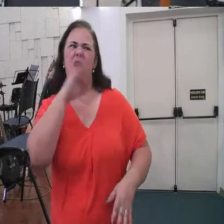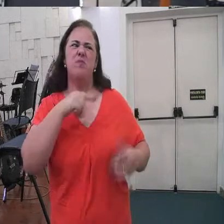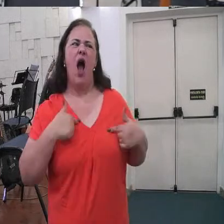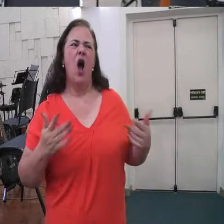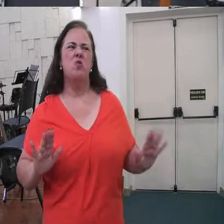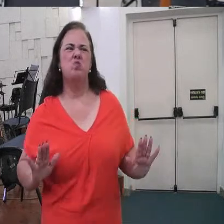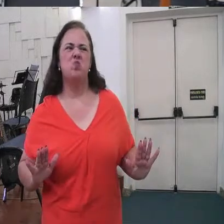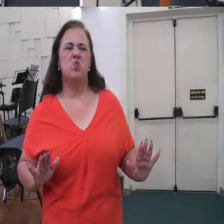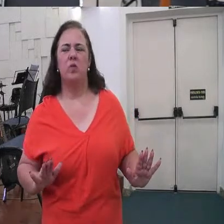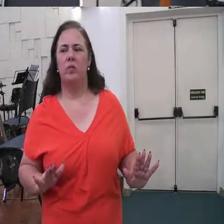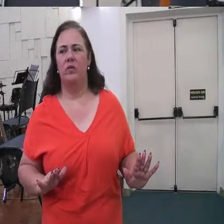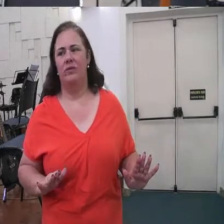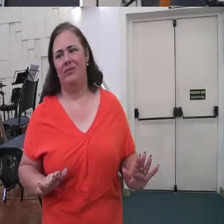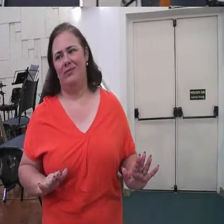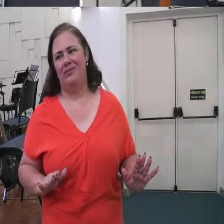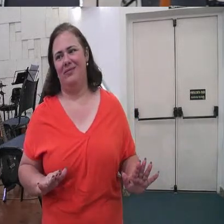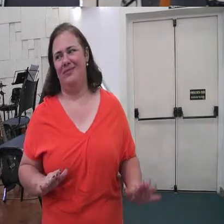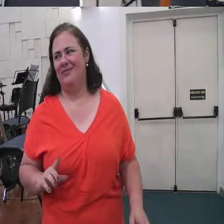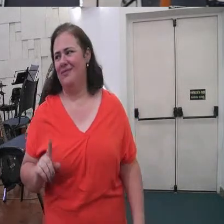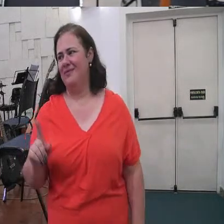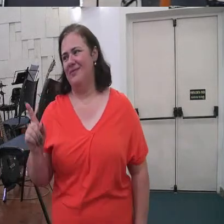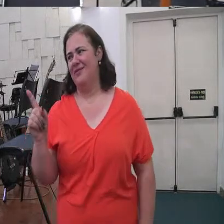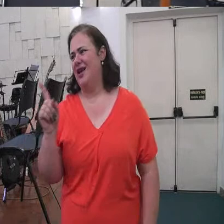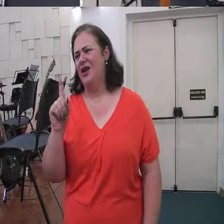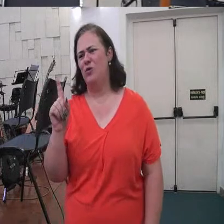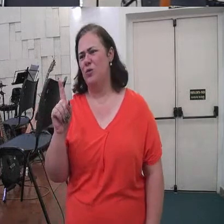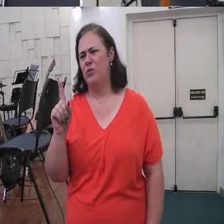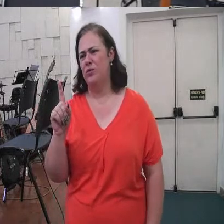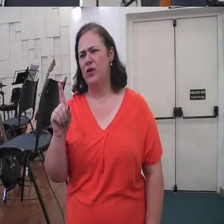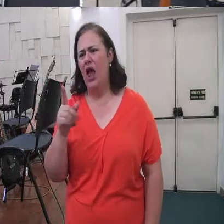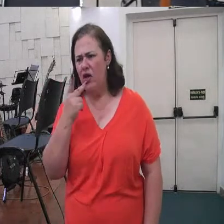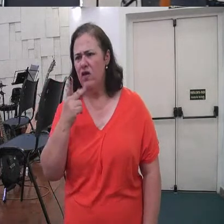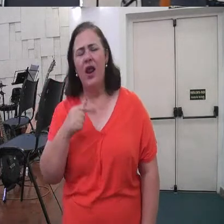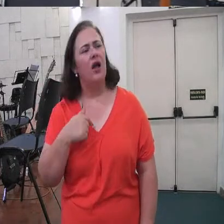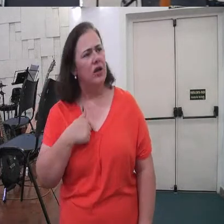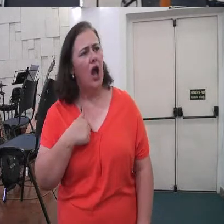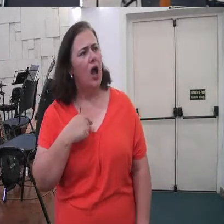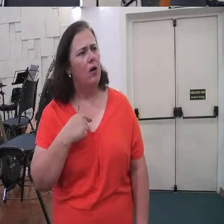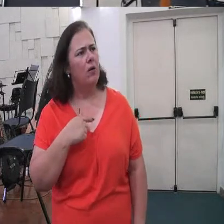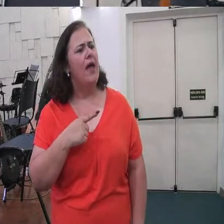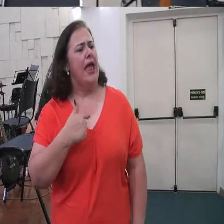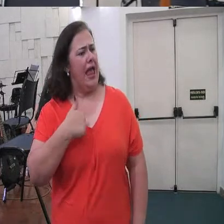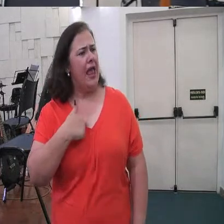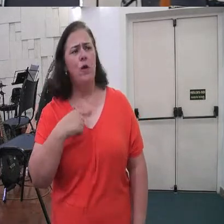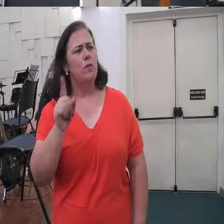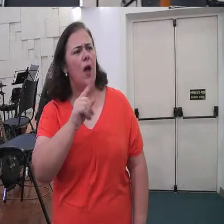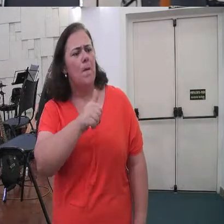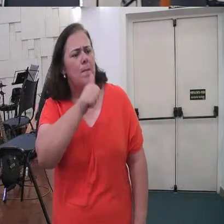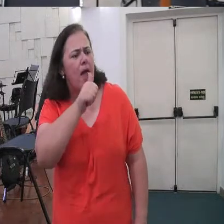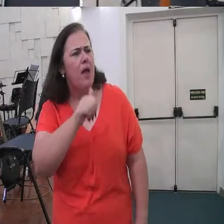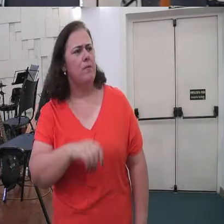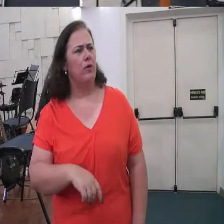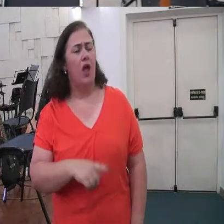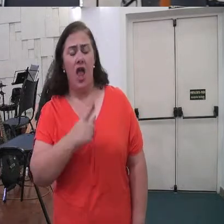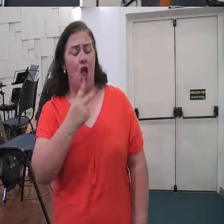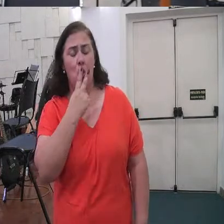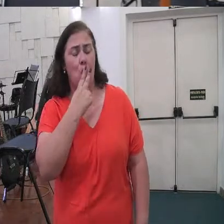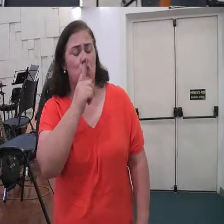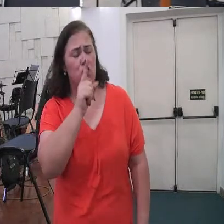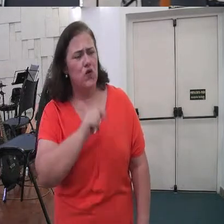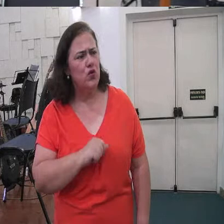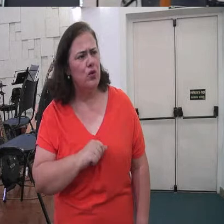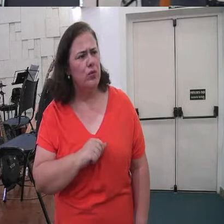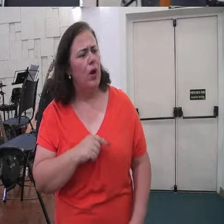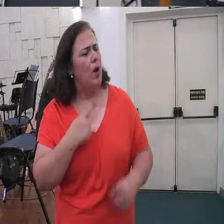Nunca vi você se alterar, nunca vi você dar um mau exemplo. Você é uma pessoa diferente. É esse tipo de fé que você